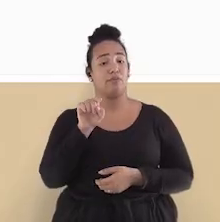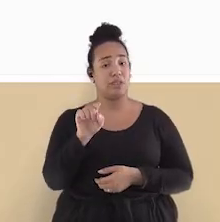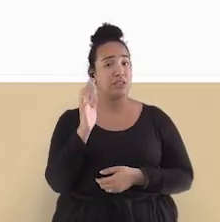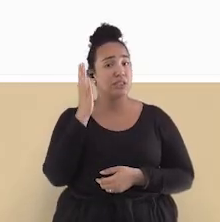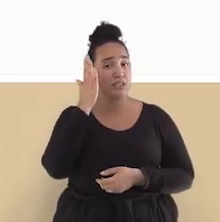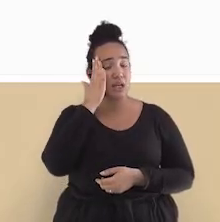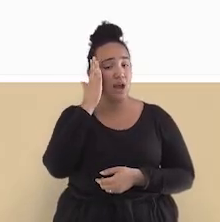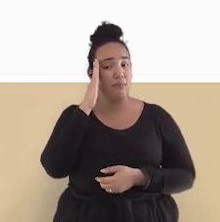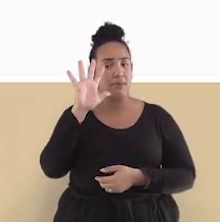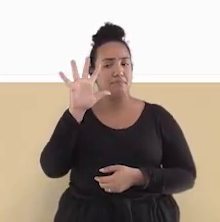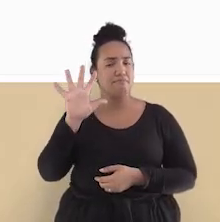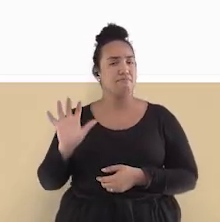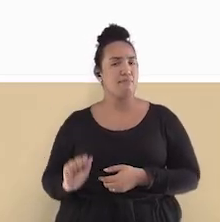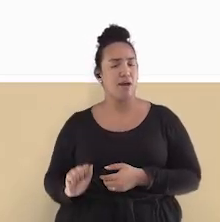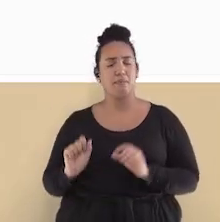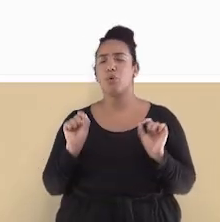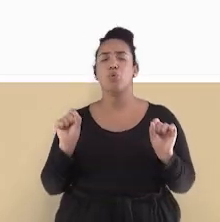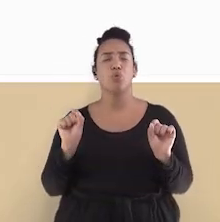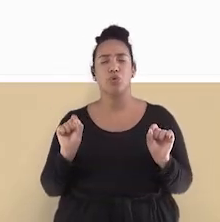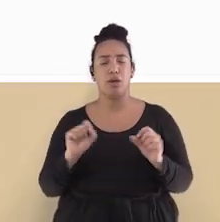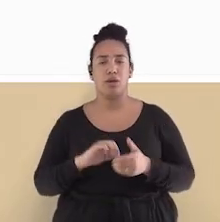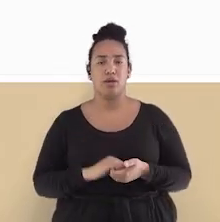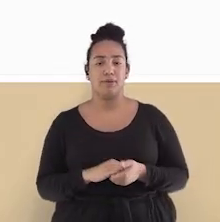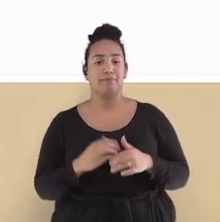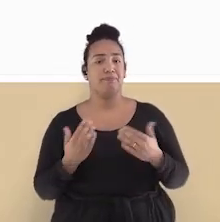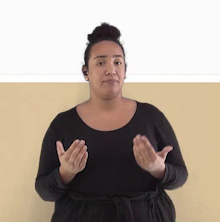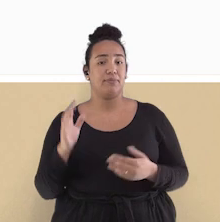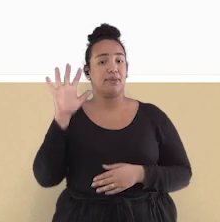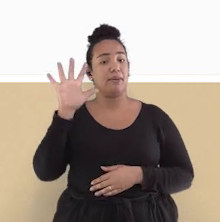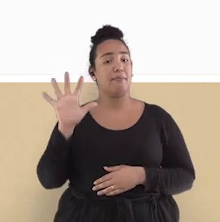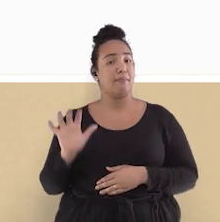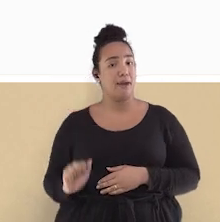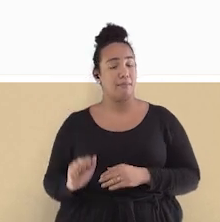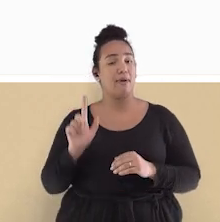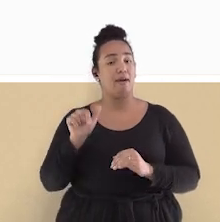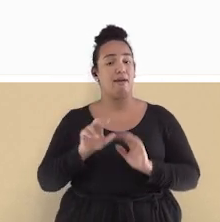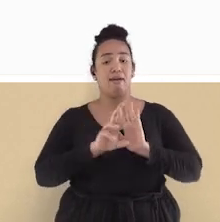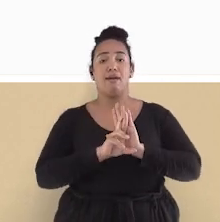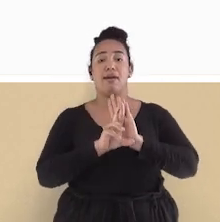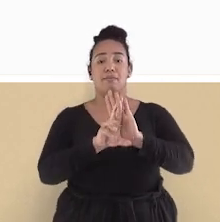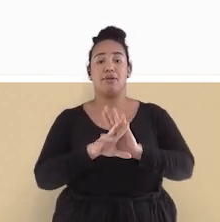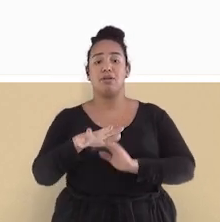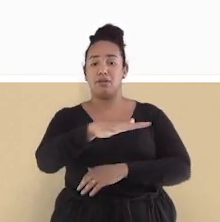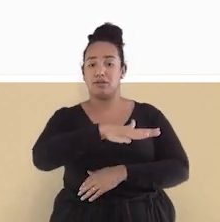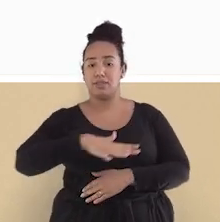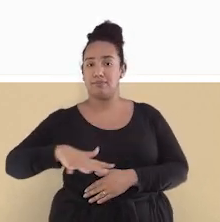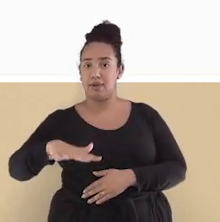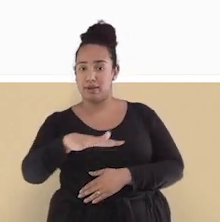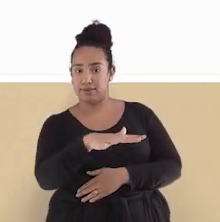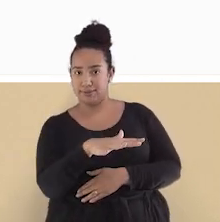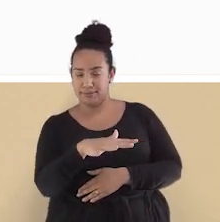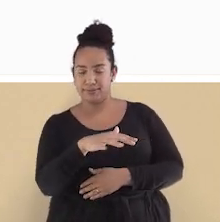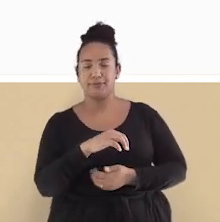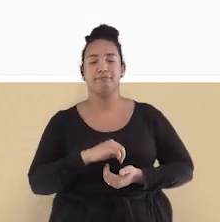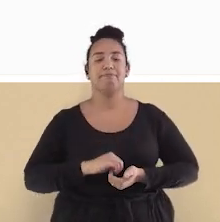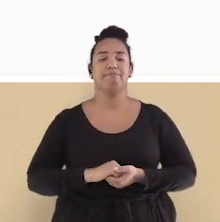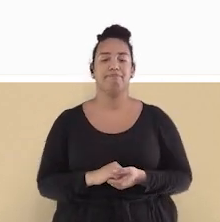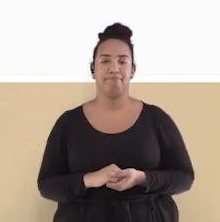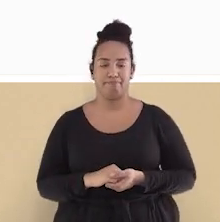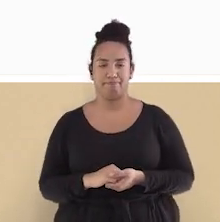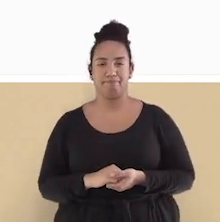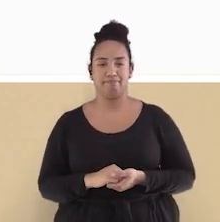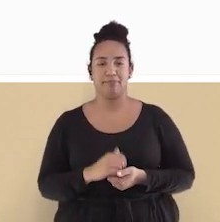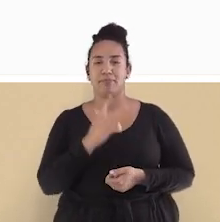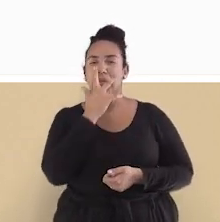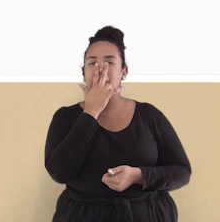Você sabe o que são os mapas? Mapas são basicamente representações do espaço